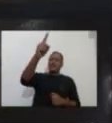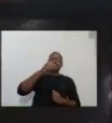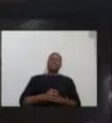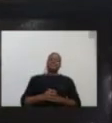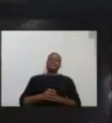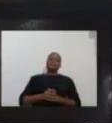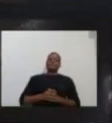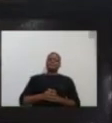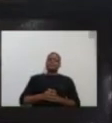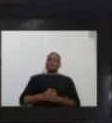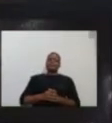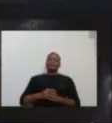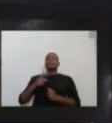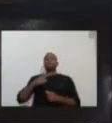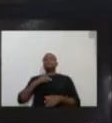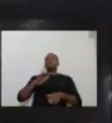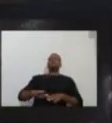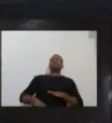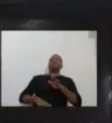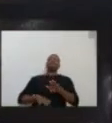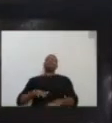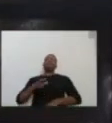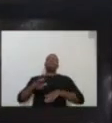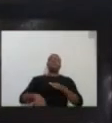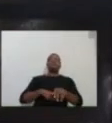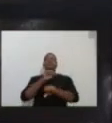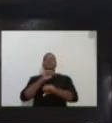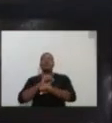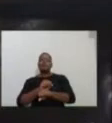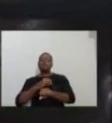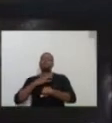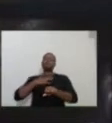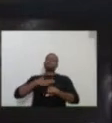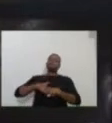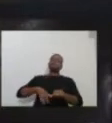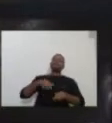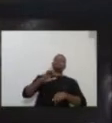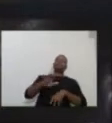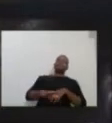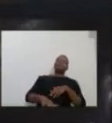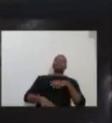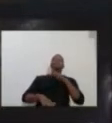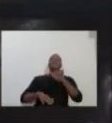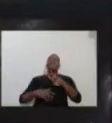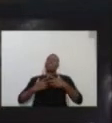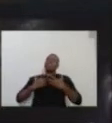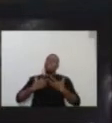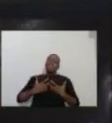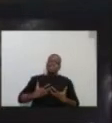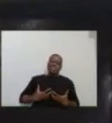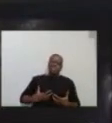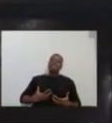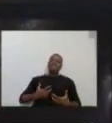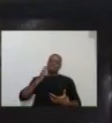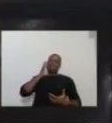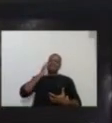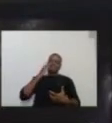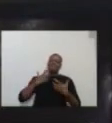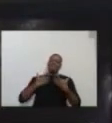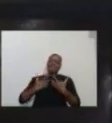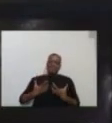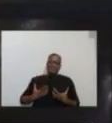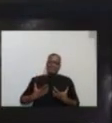devagar, devagarzinho, cansado, muito cansado, com os pés estropiados e o rosto da cor de